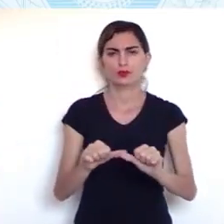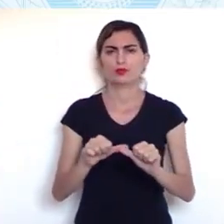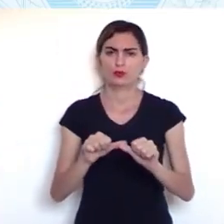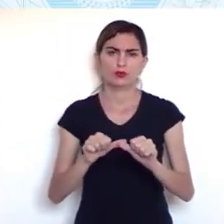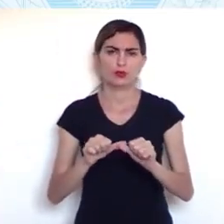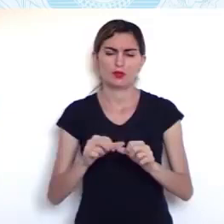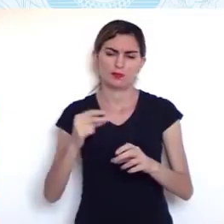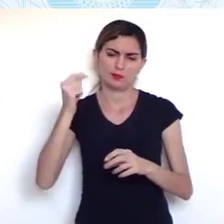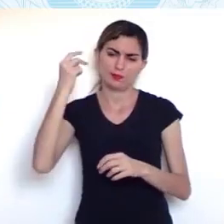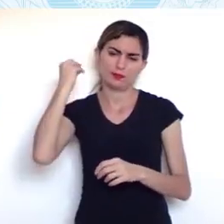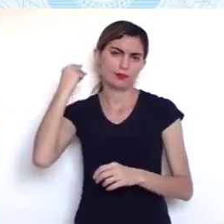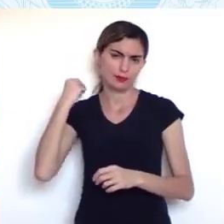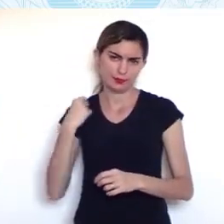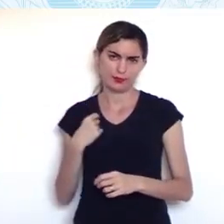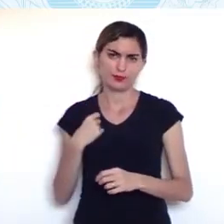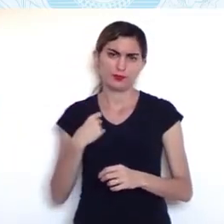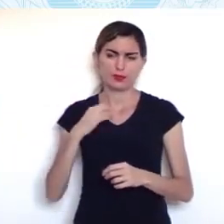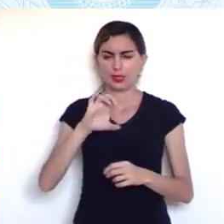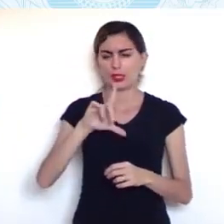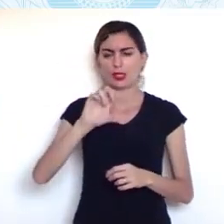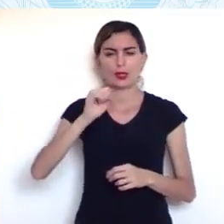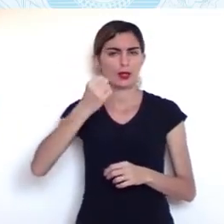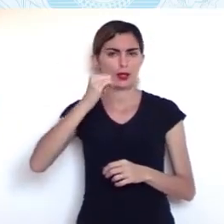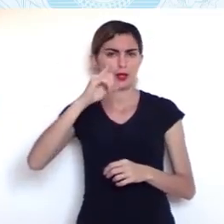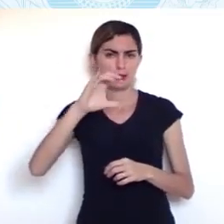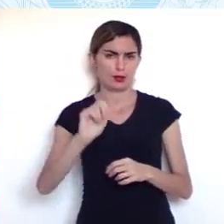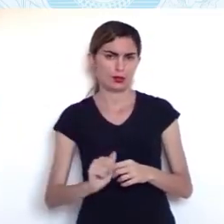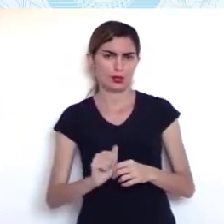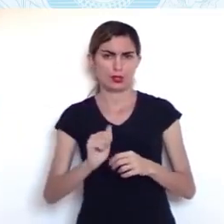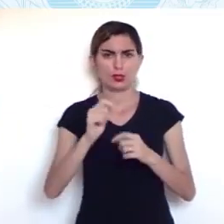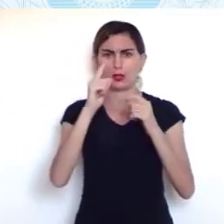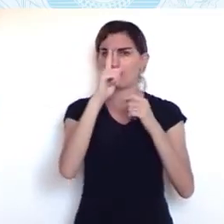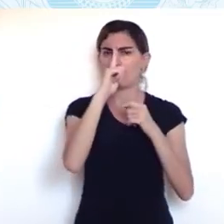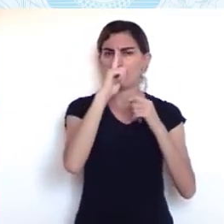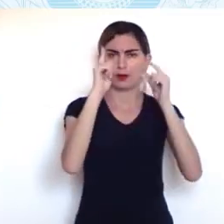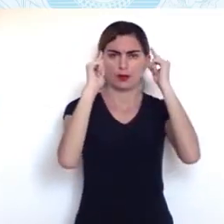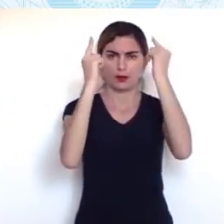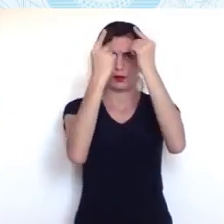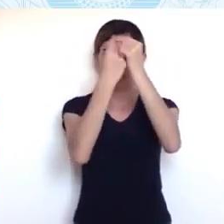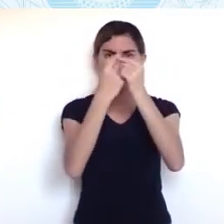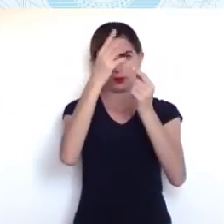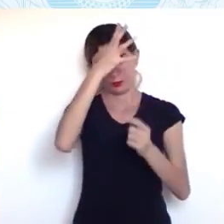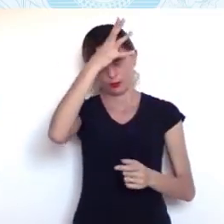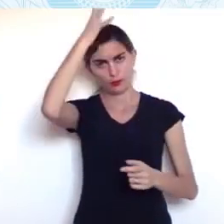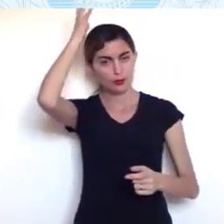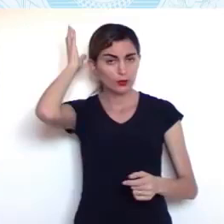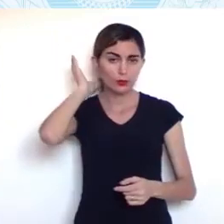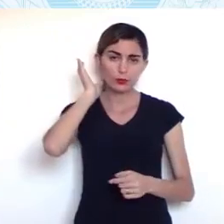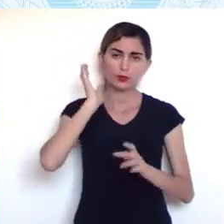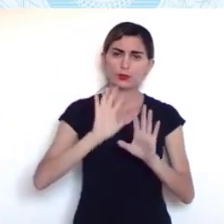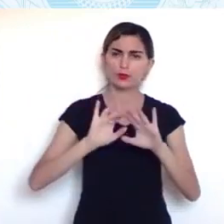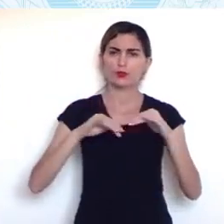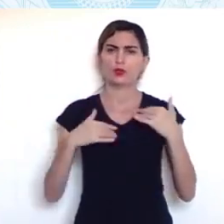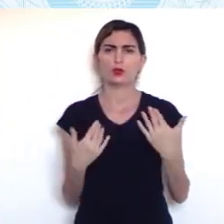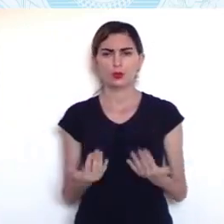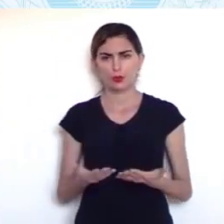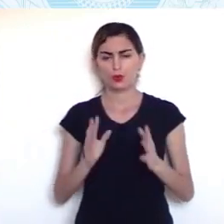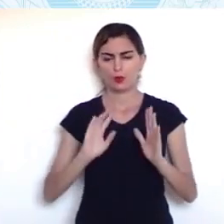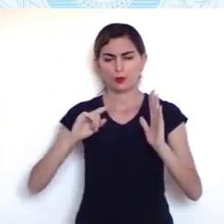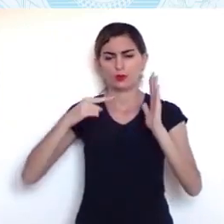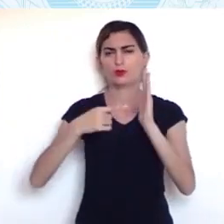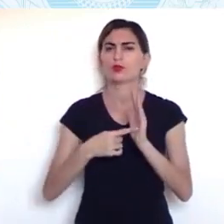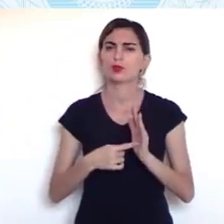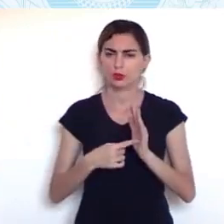dos valores da antiguidade clássica, greco-romana. Ou seja,